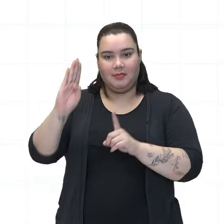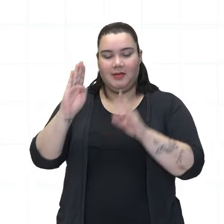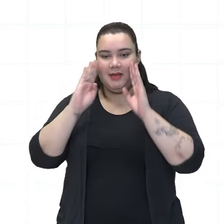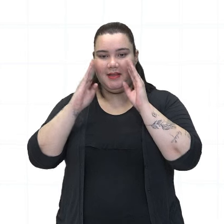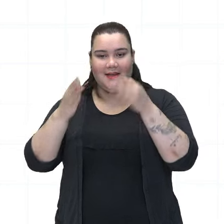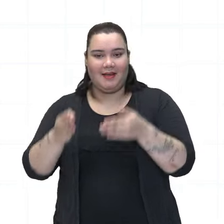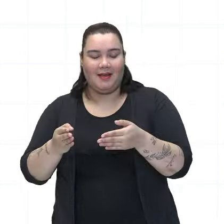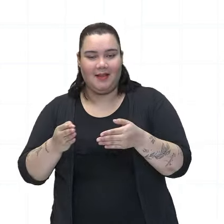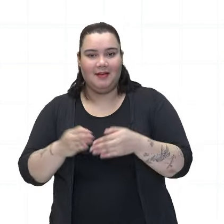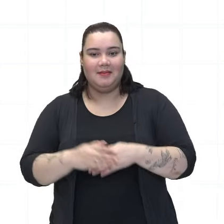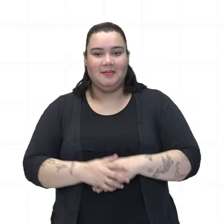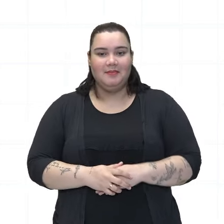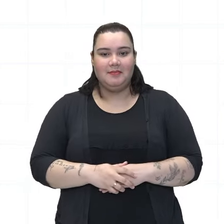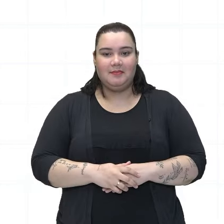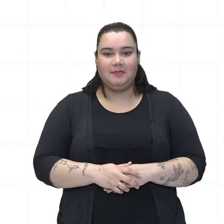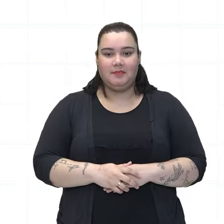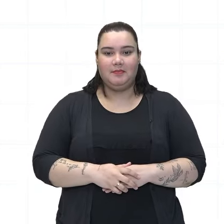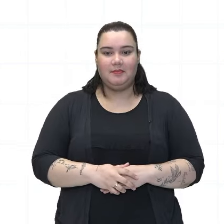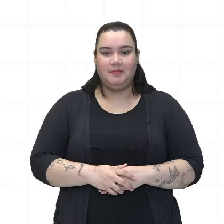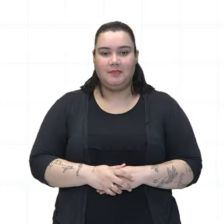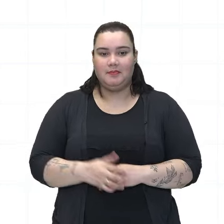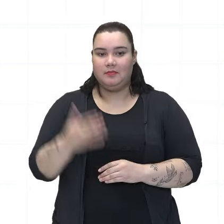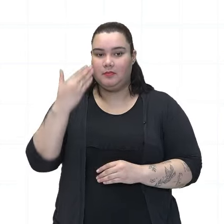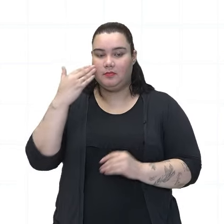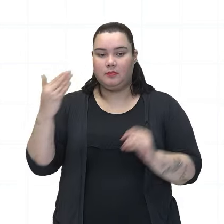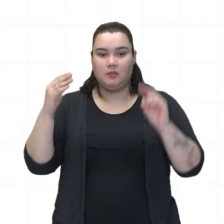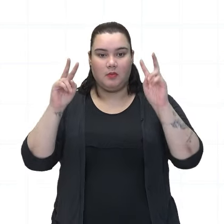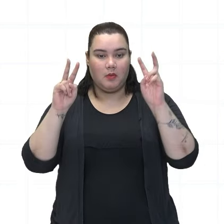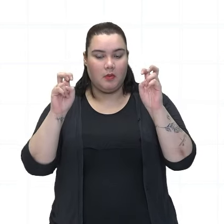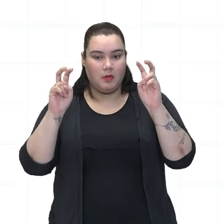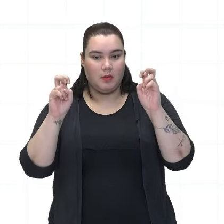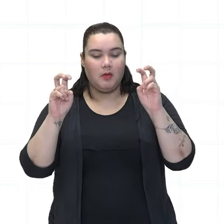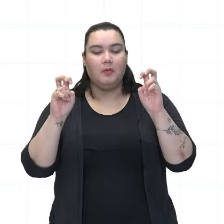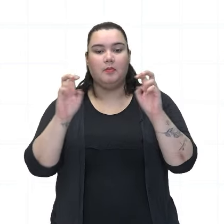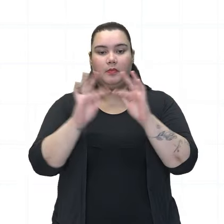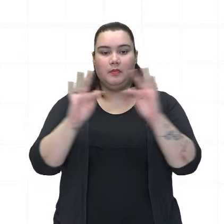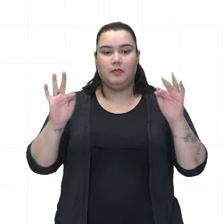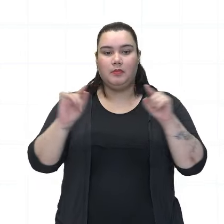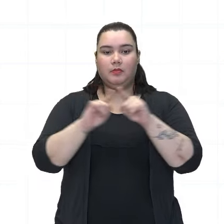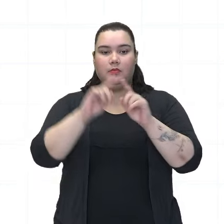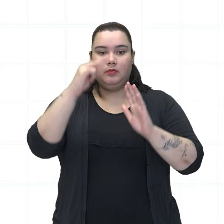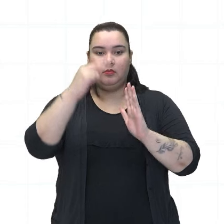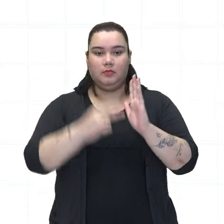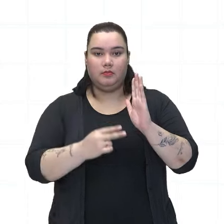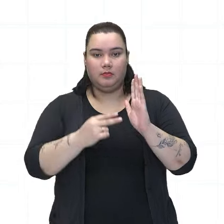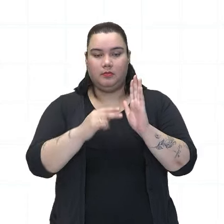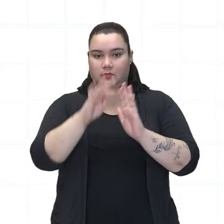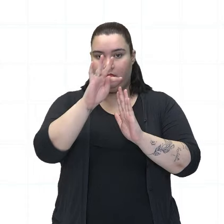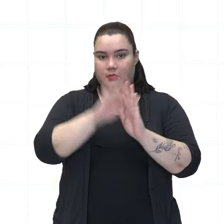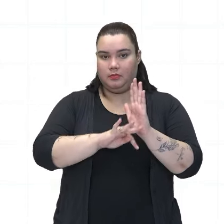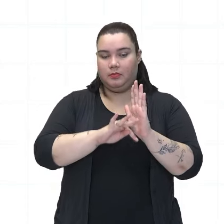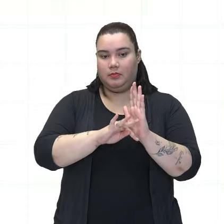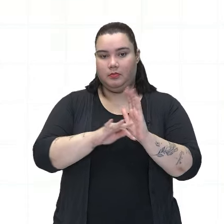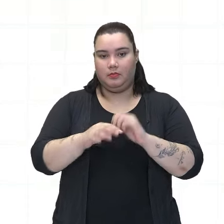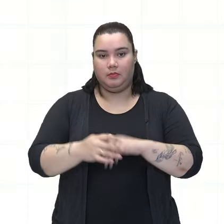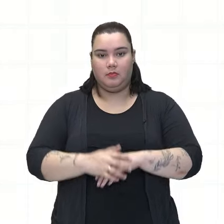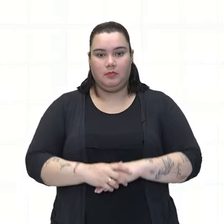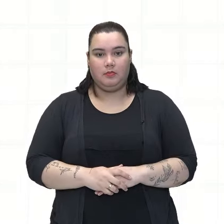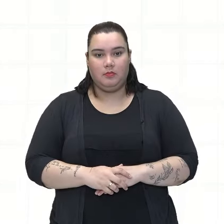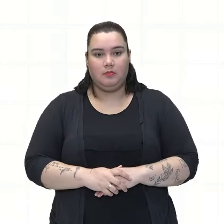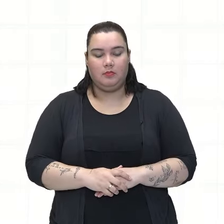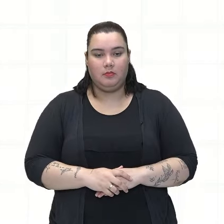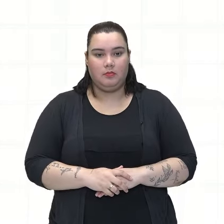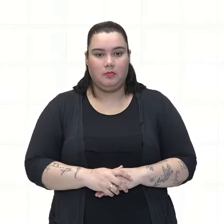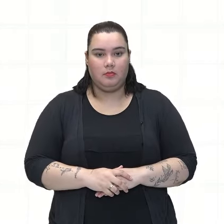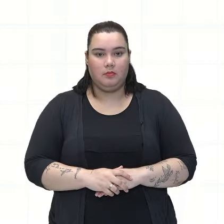aula, certo? Então, tá aqui o título do texto e diz o seguinte: Potira's Day.